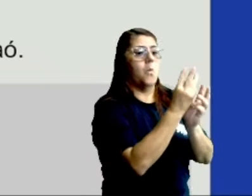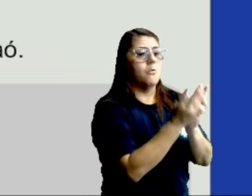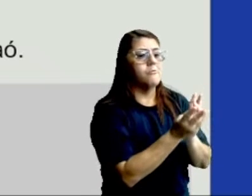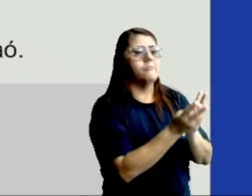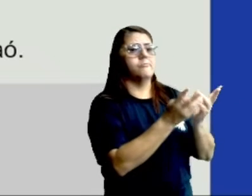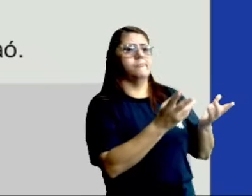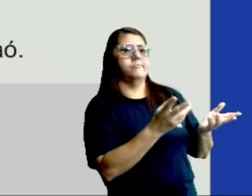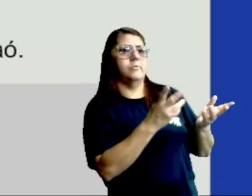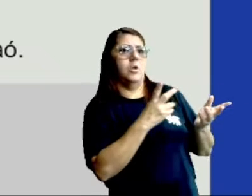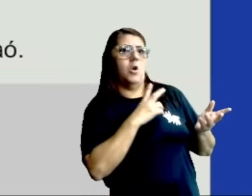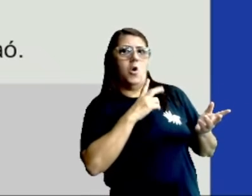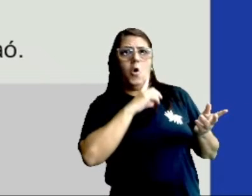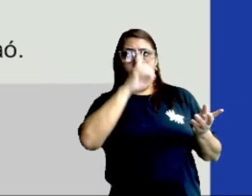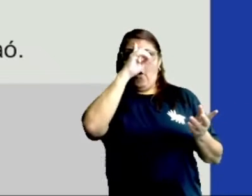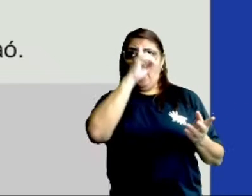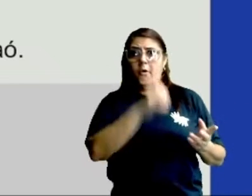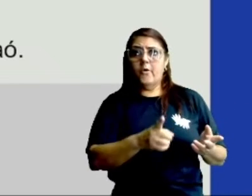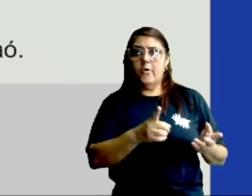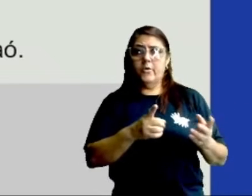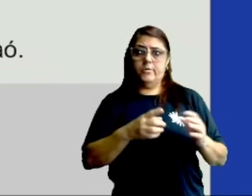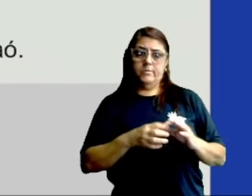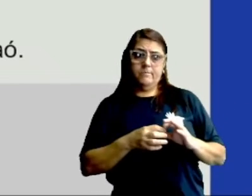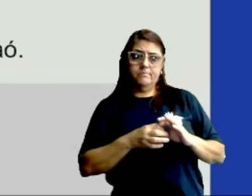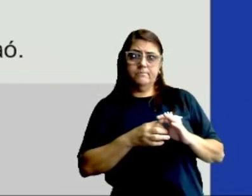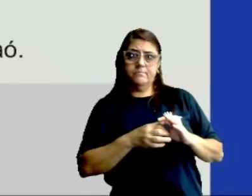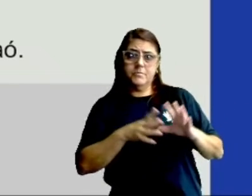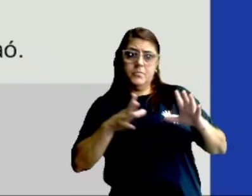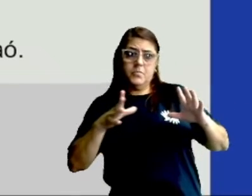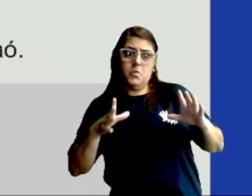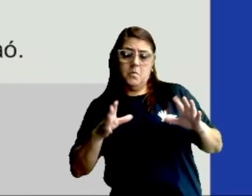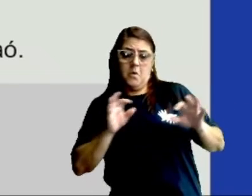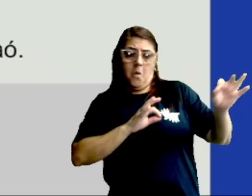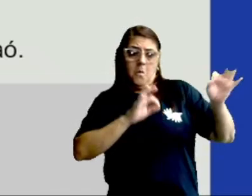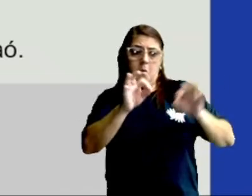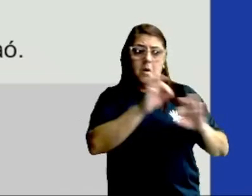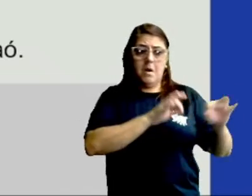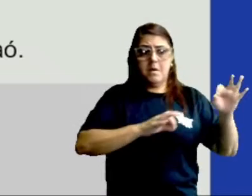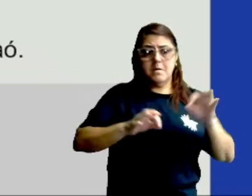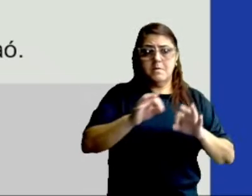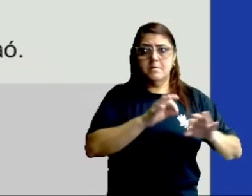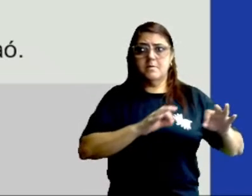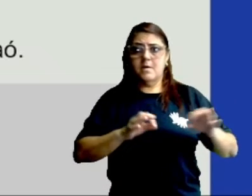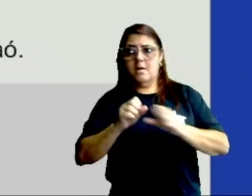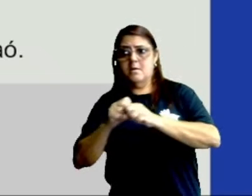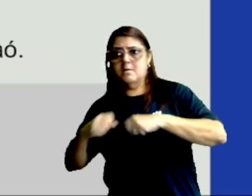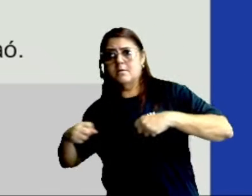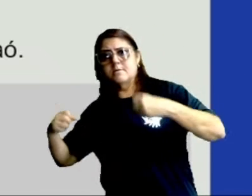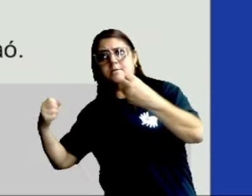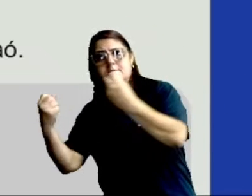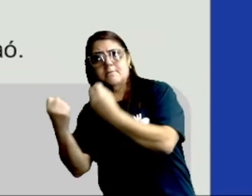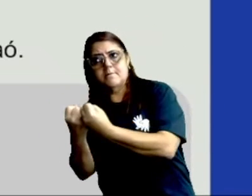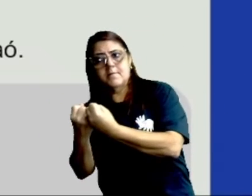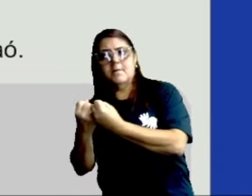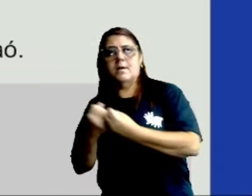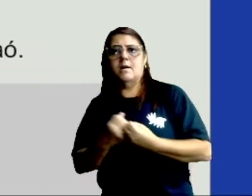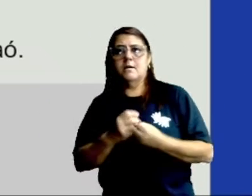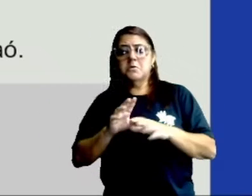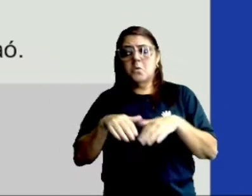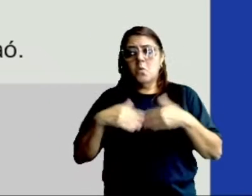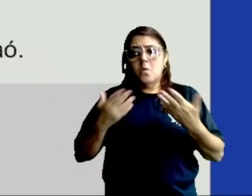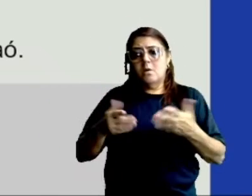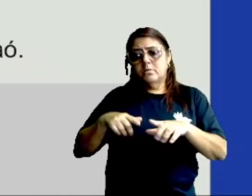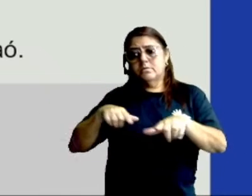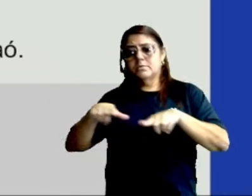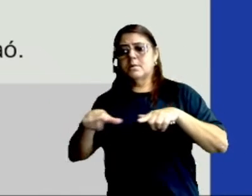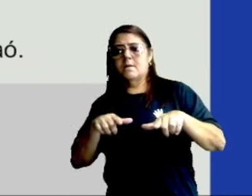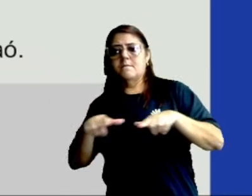controle da ordem pública em ordem pública de como as pessoas elas deveriam se portar na sociedade né quais